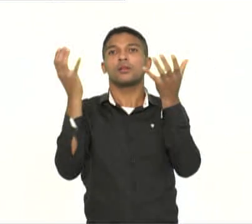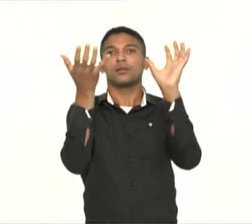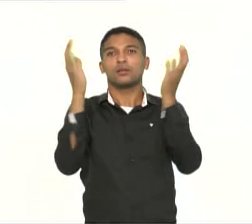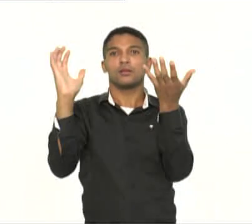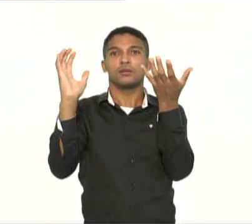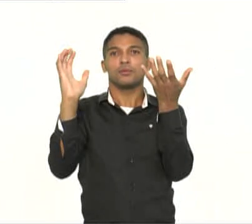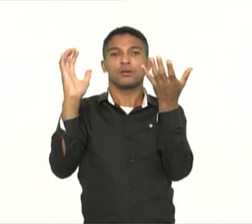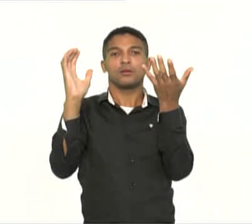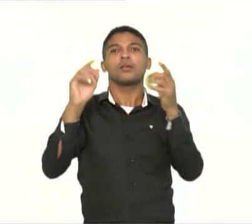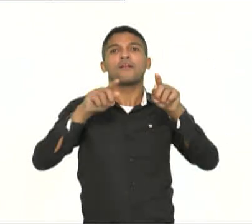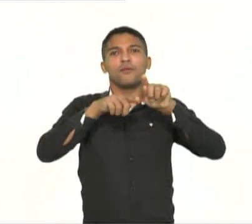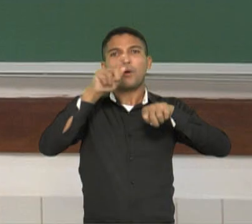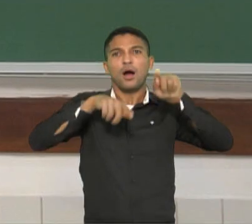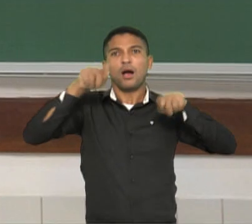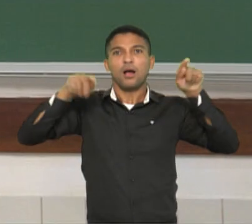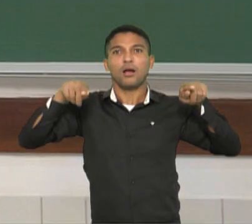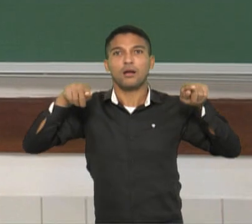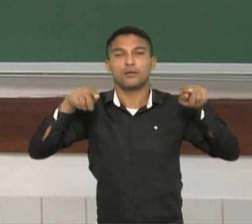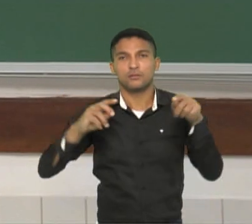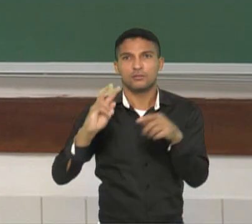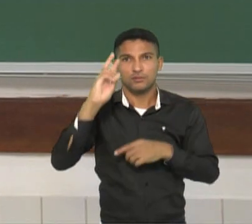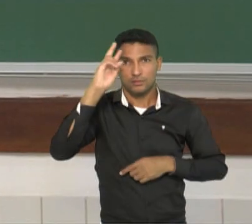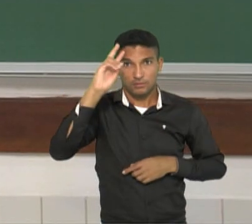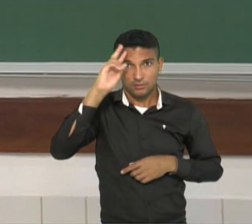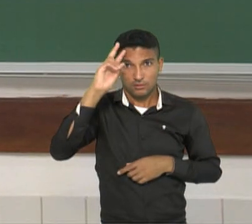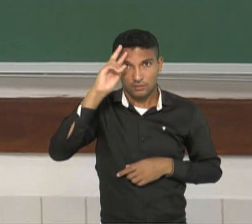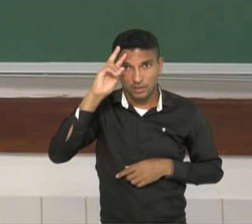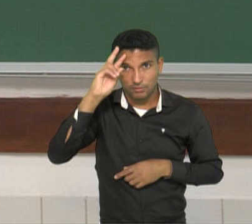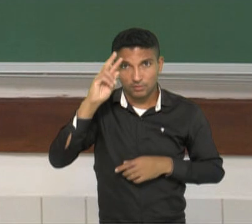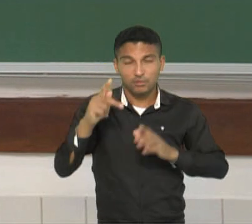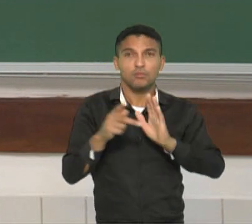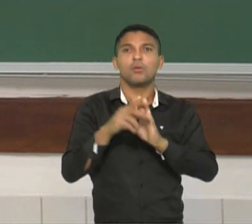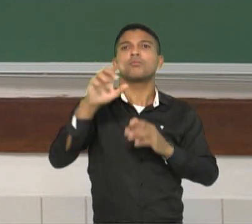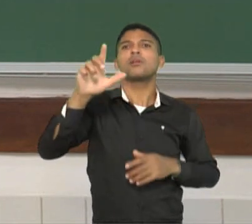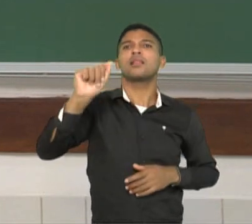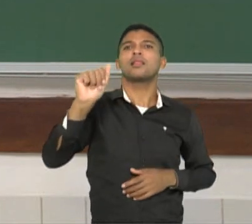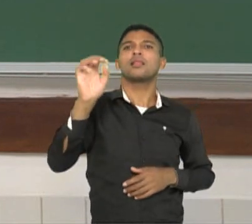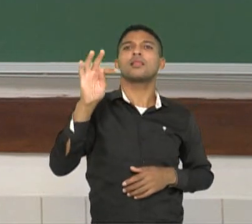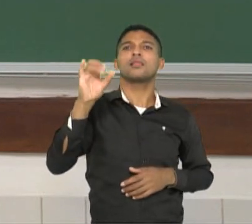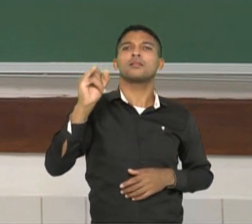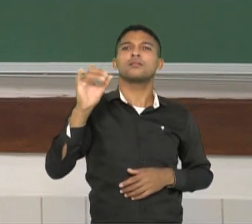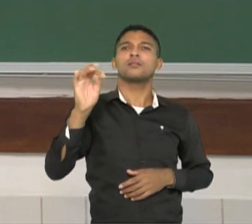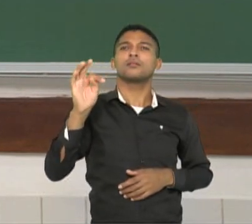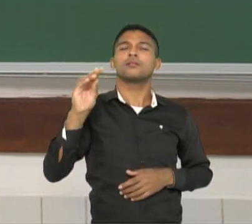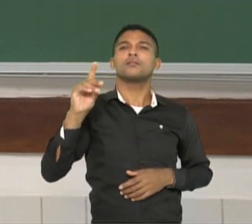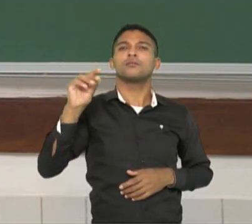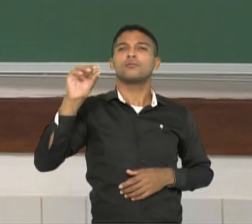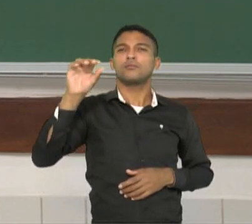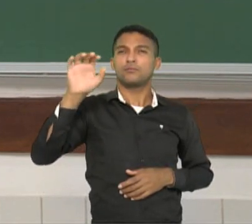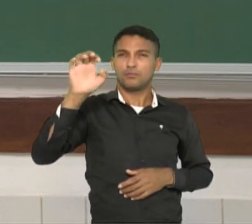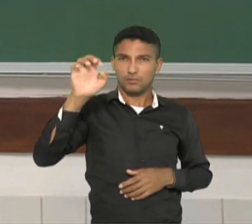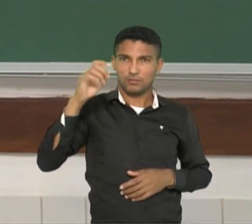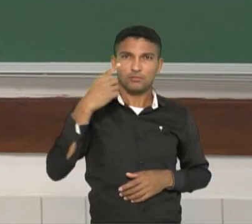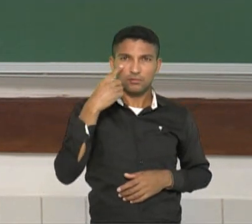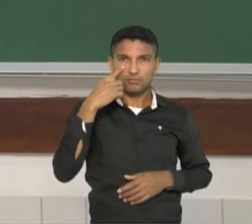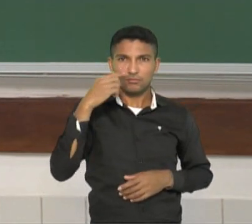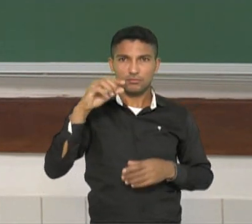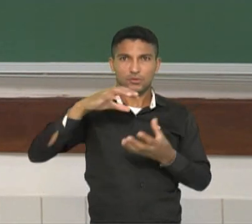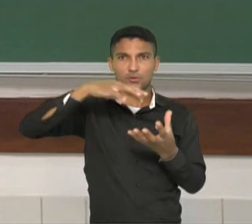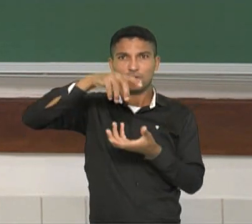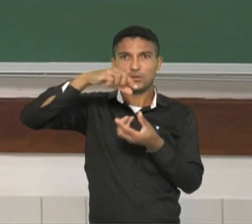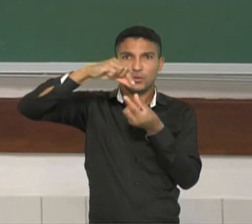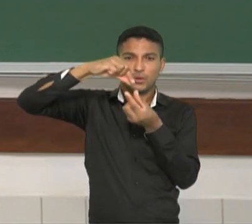Lembra que eu falei agora há pouco das questões que estão relacionadas à definição de latitude? Olha a importância da latitude aqui, ó, porque